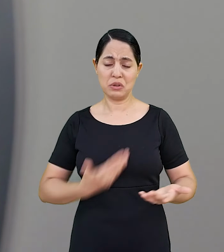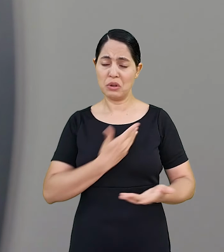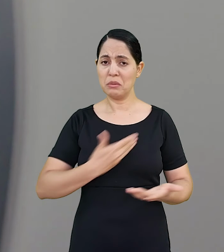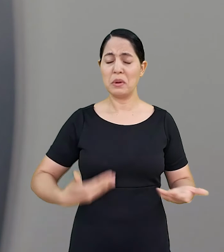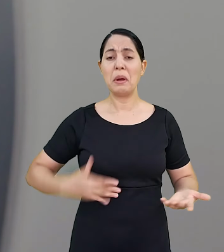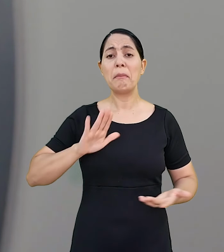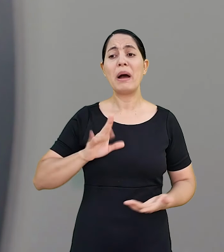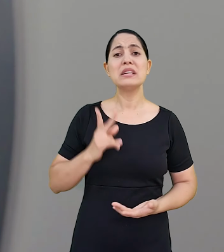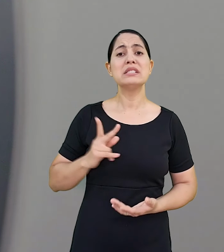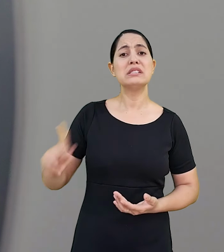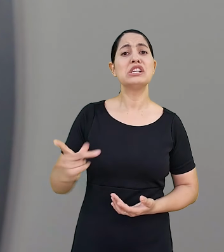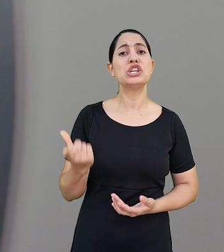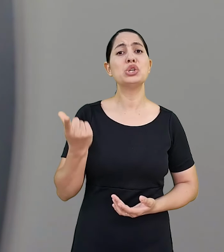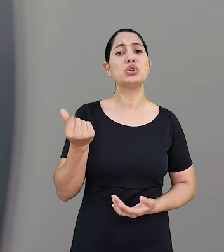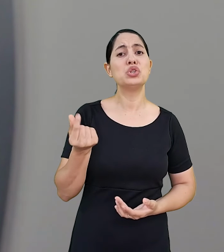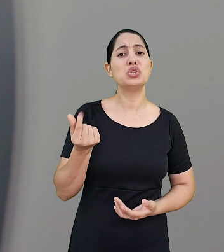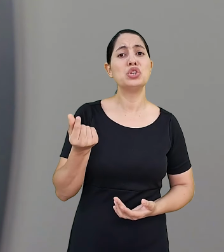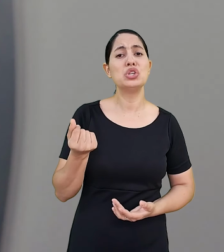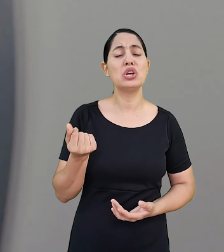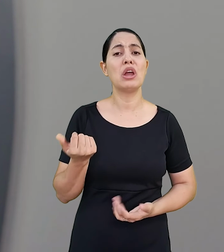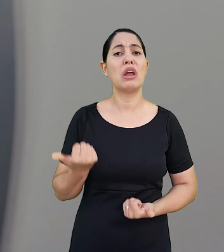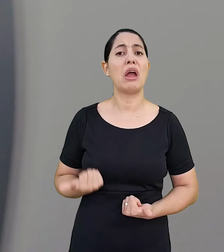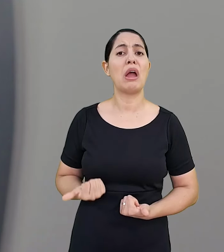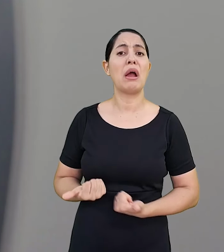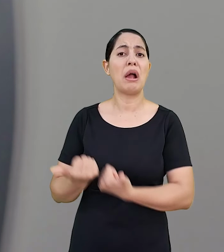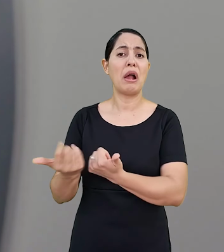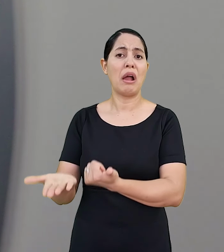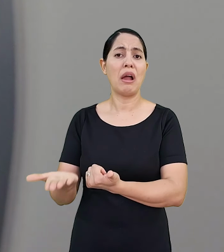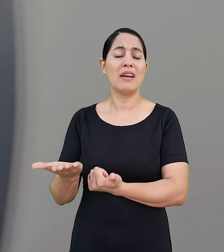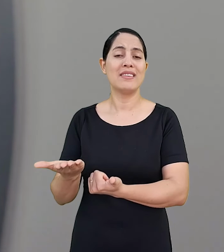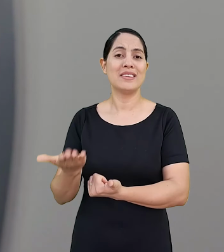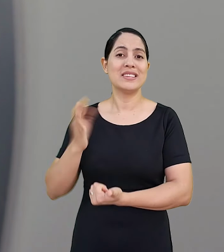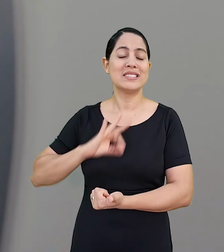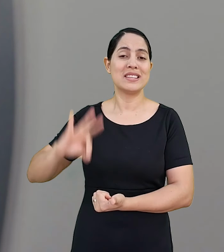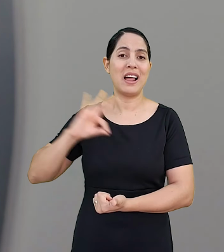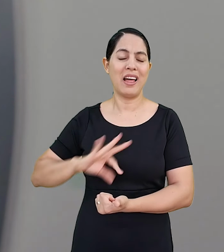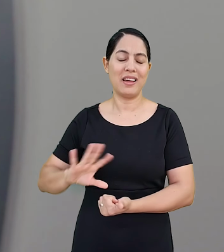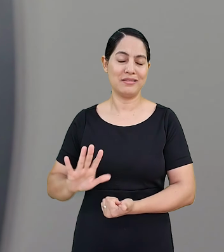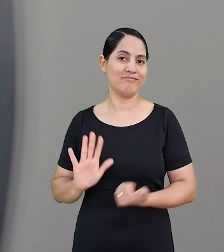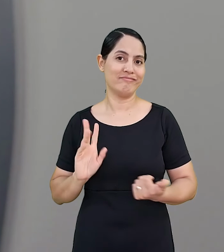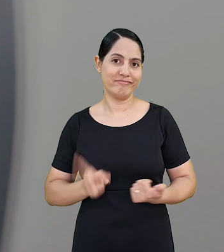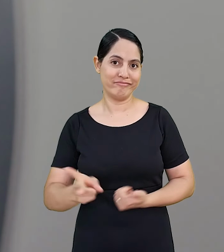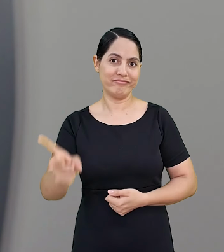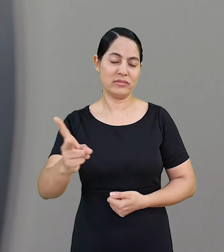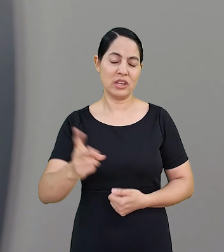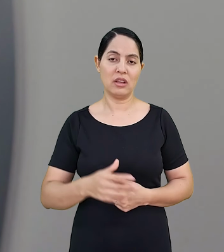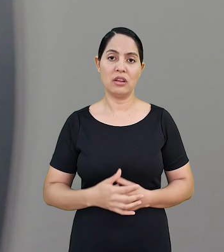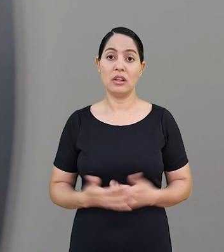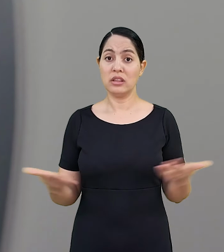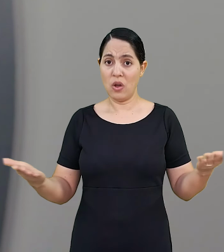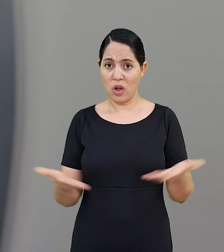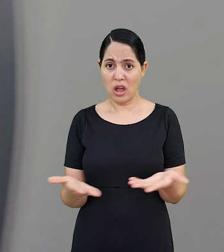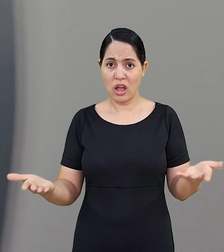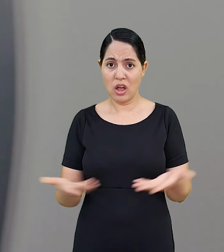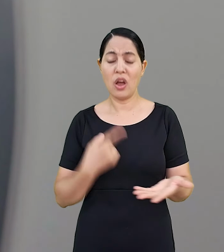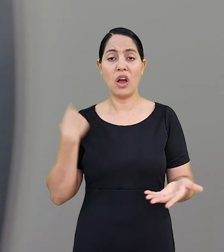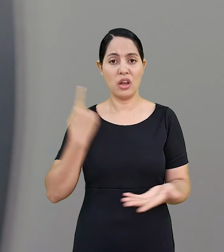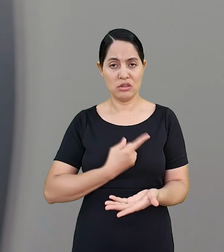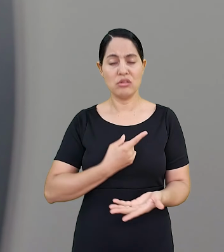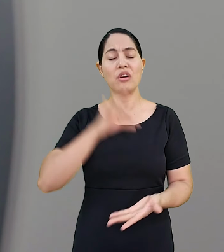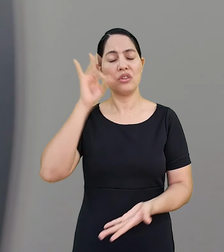para continuar a receber afastado e continuar a tocar sua vida e receber os salários. Então, acho que chegou a hora de se